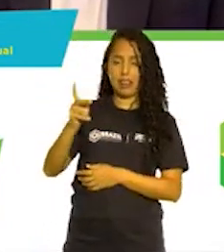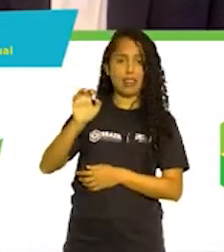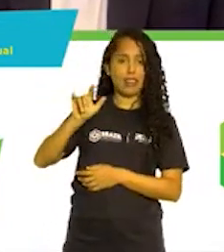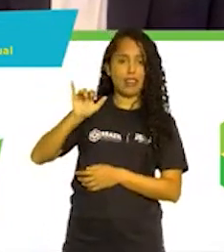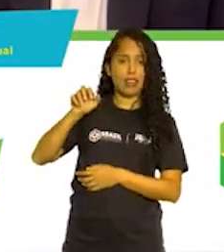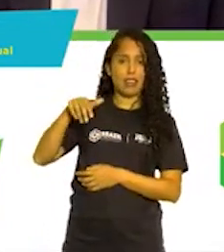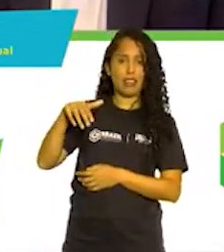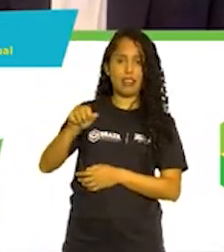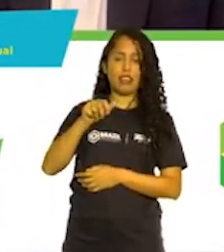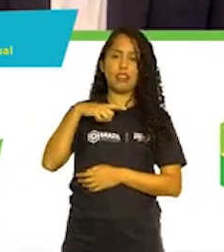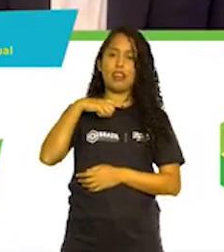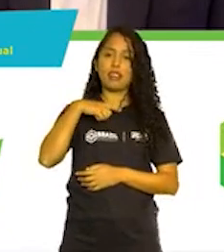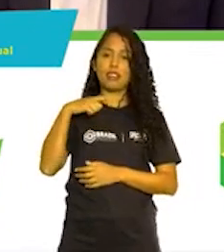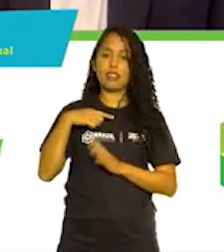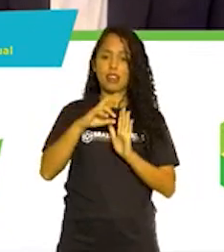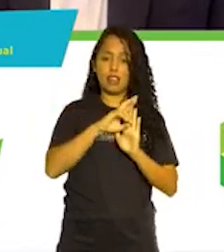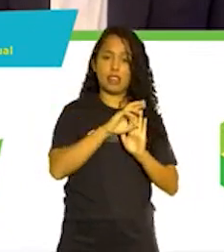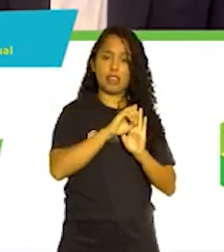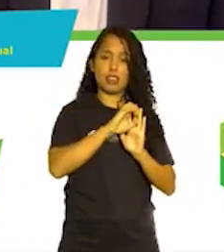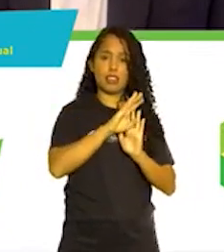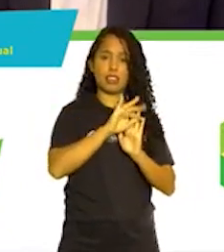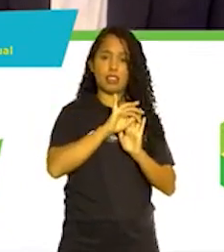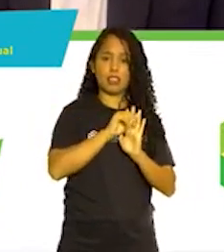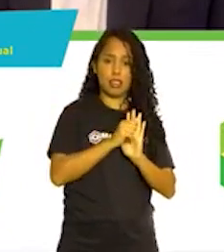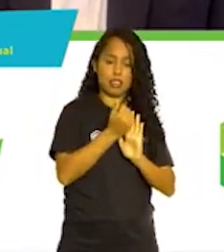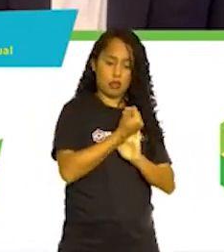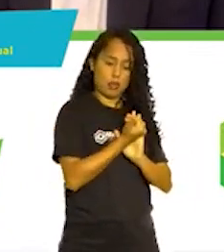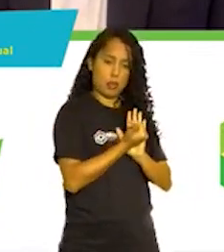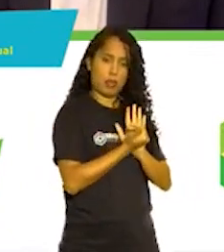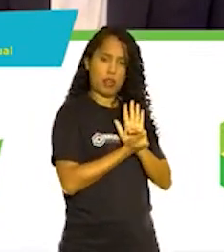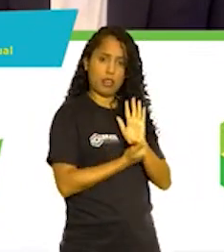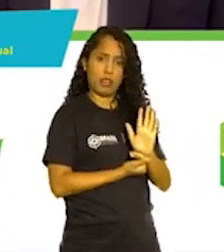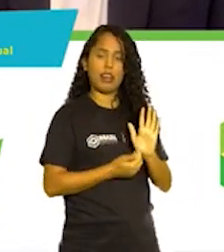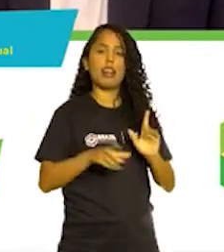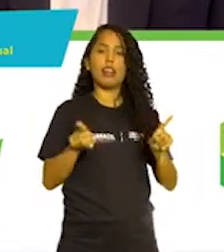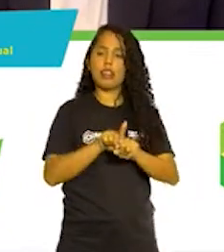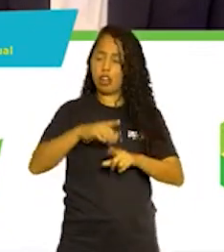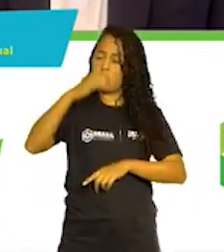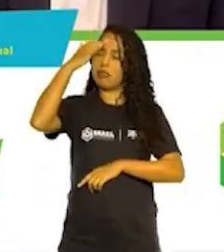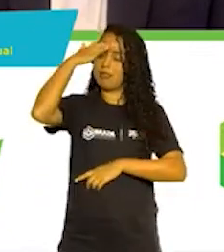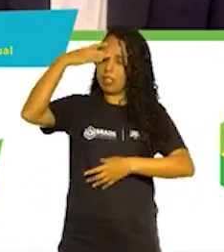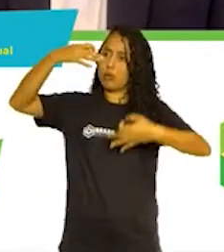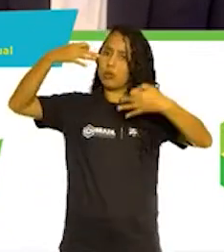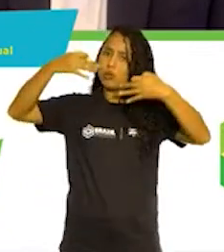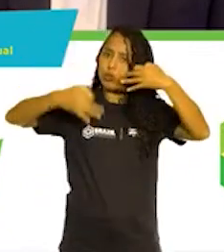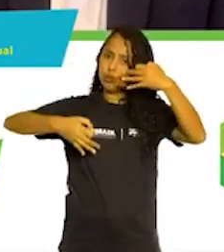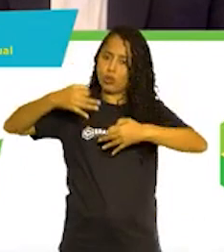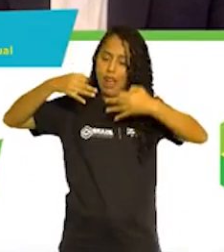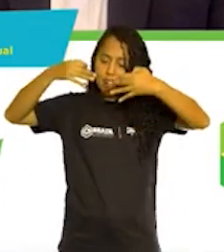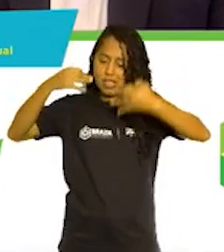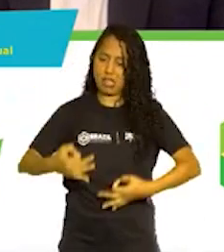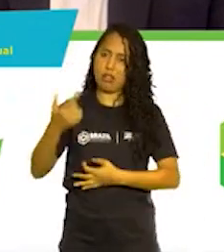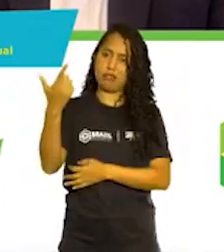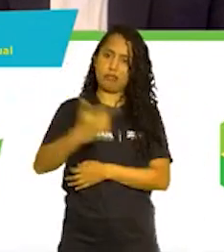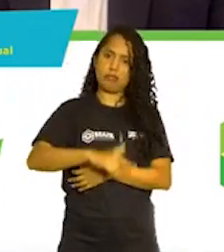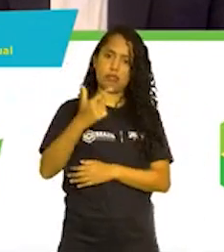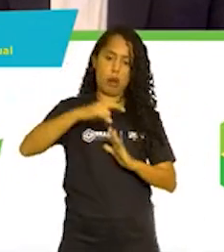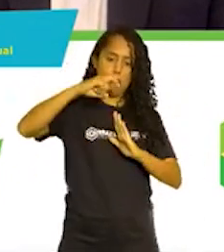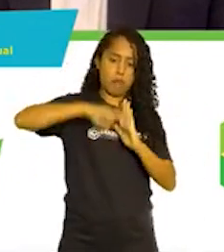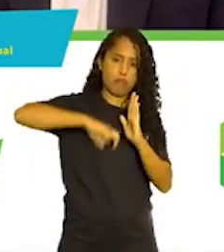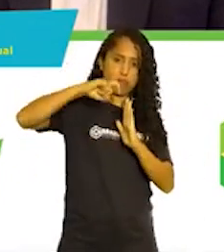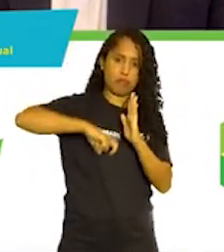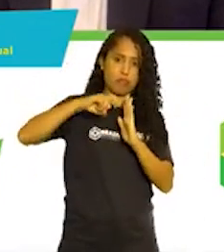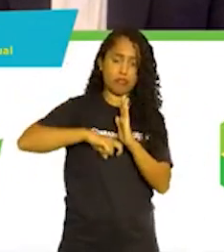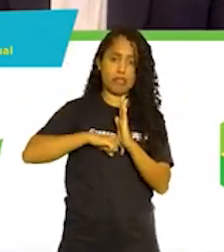da receita, né? Você acha também que há uma injustiça tributária muito grande e que tem que começar por aqui,